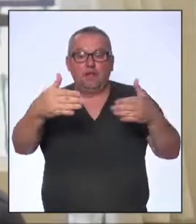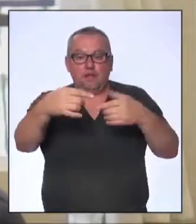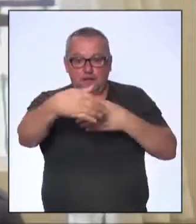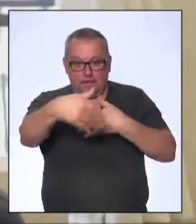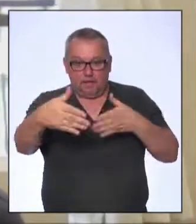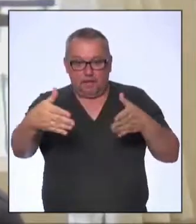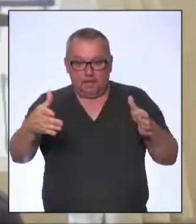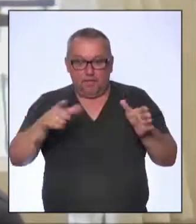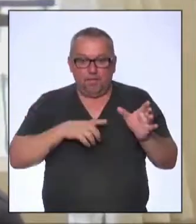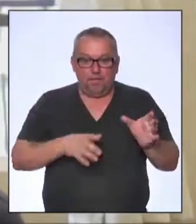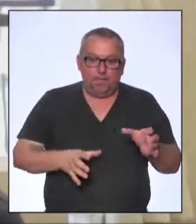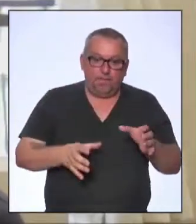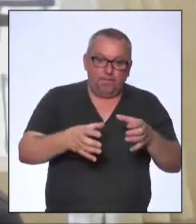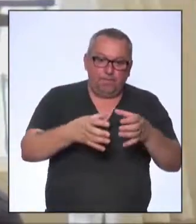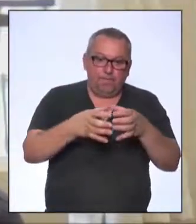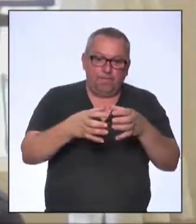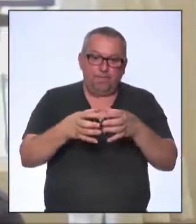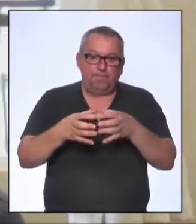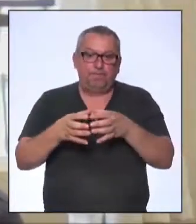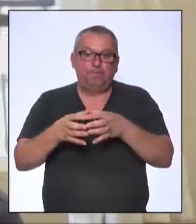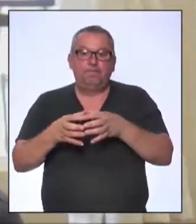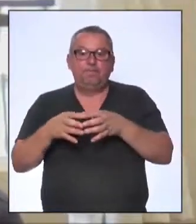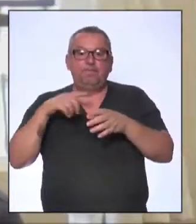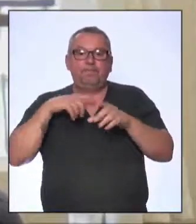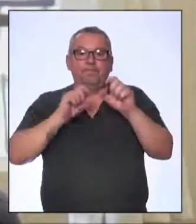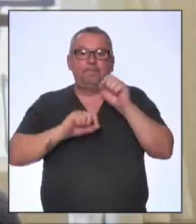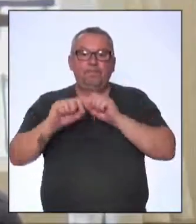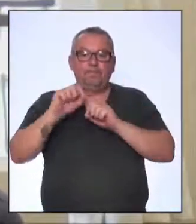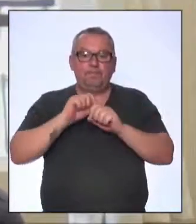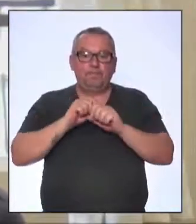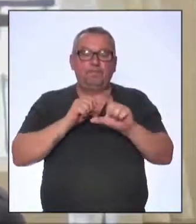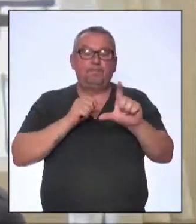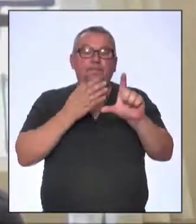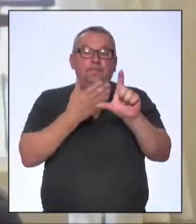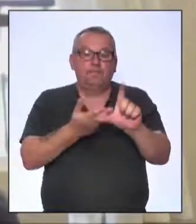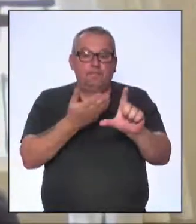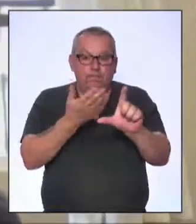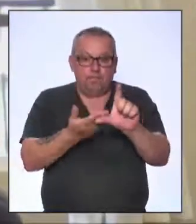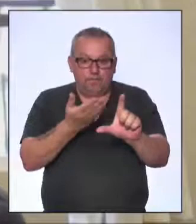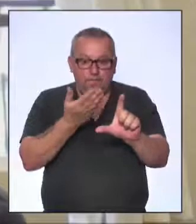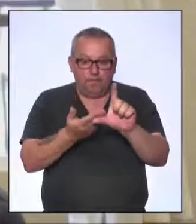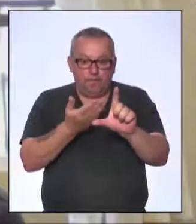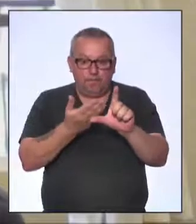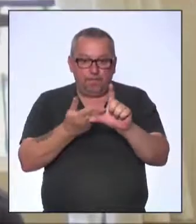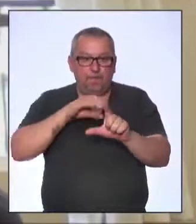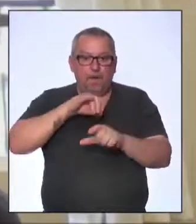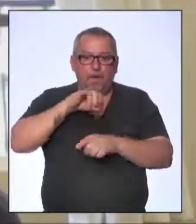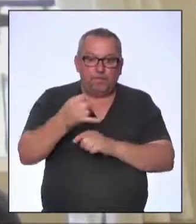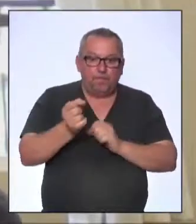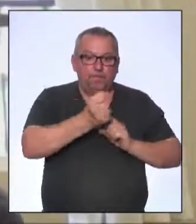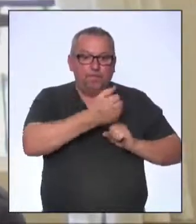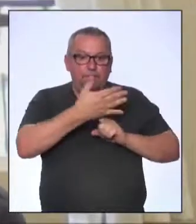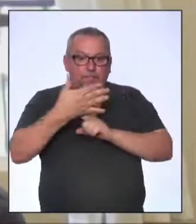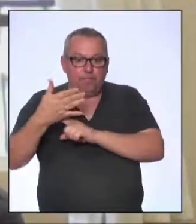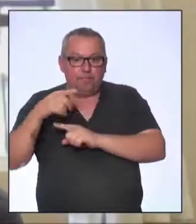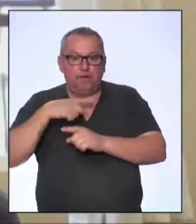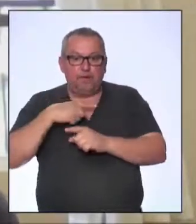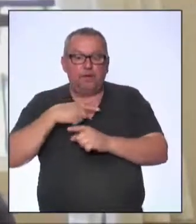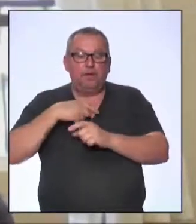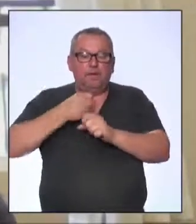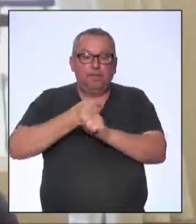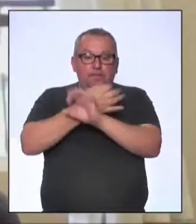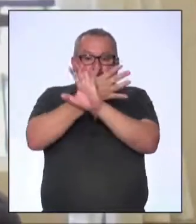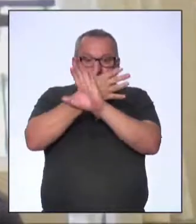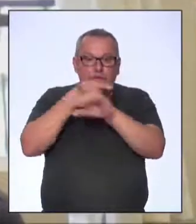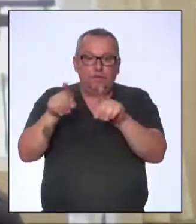né, que estão passando aquele do Google Sala de Aula, aproveitando as tecnologias, né? Tem o Centro de Mídias, tem a